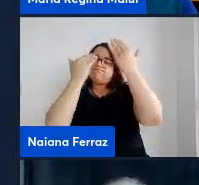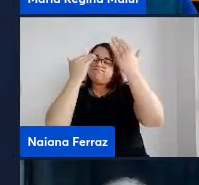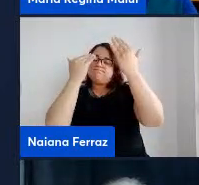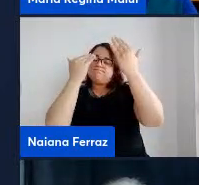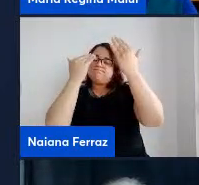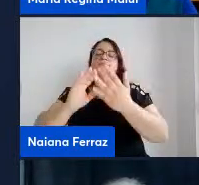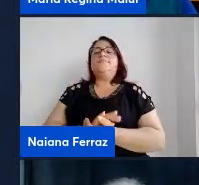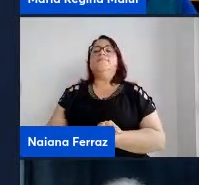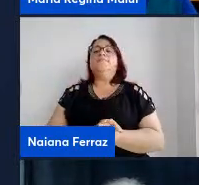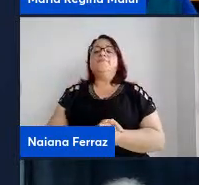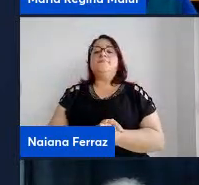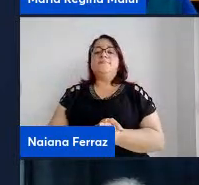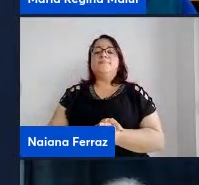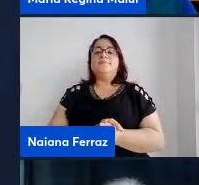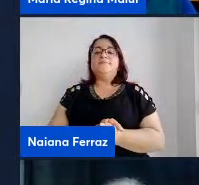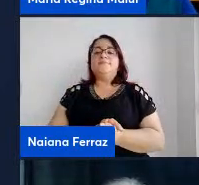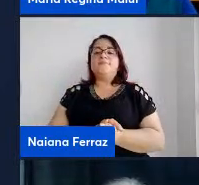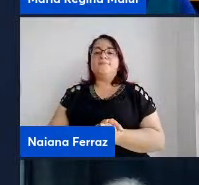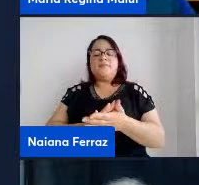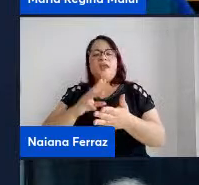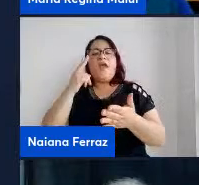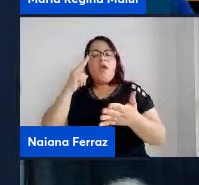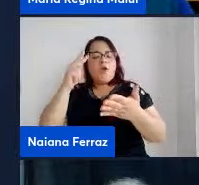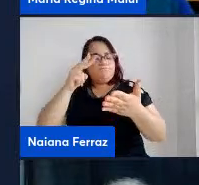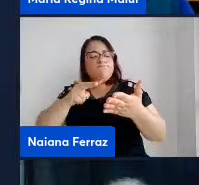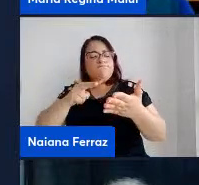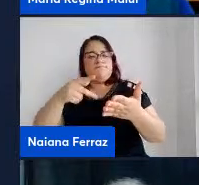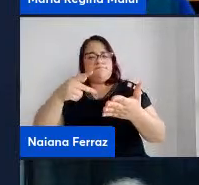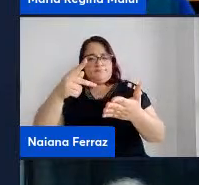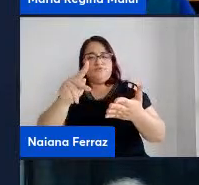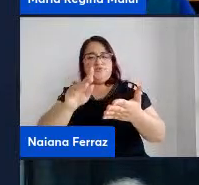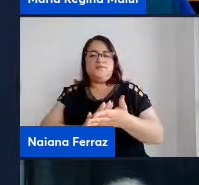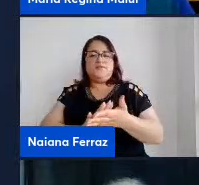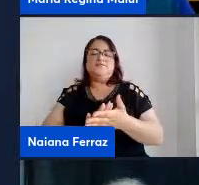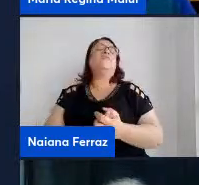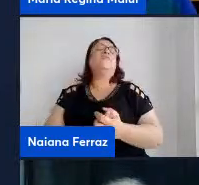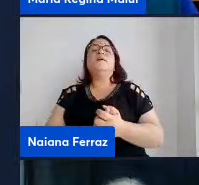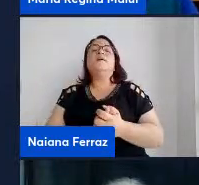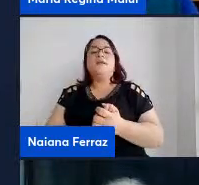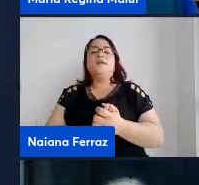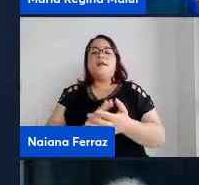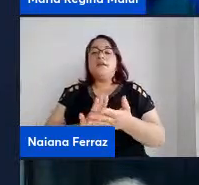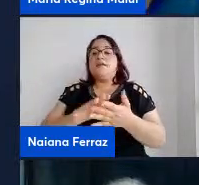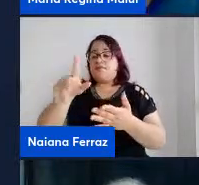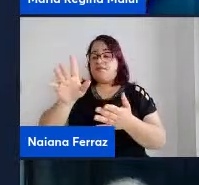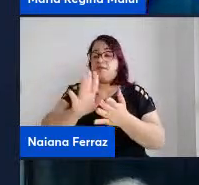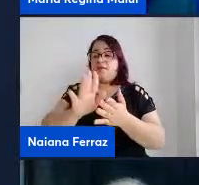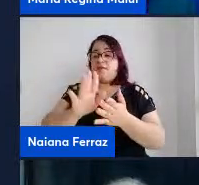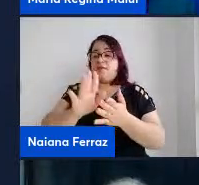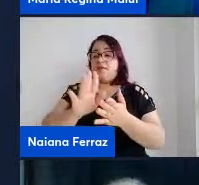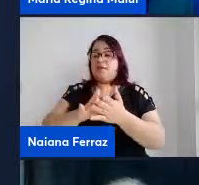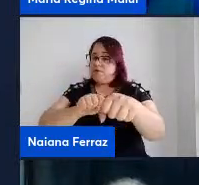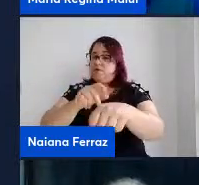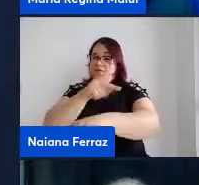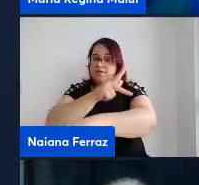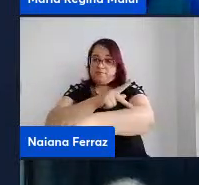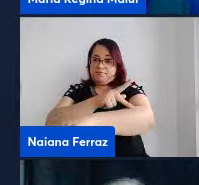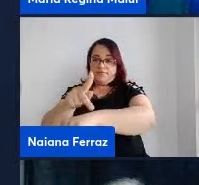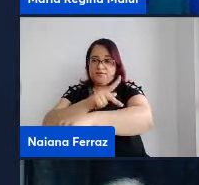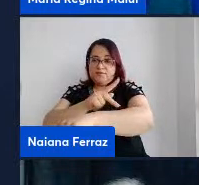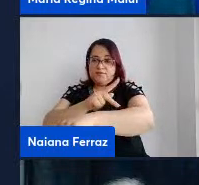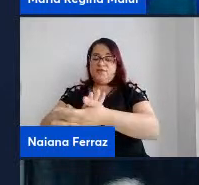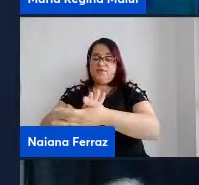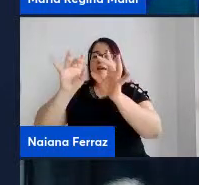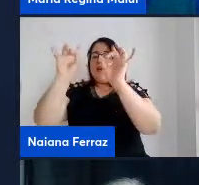Vi no seu currículo, licenciada em pedagogia, com especialização em